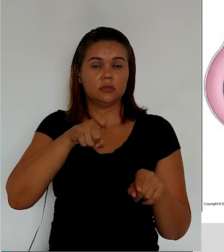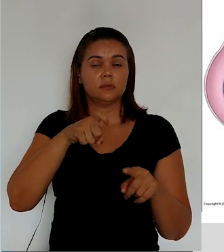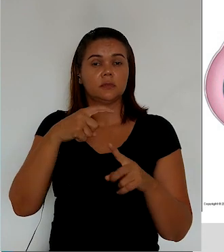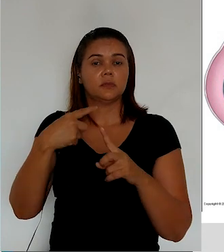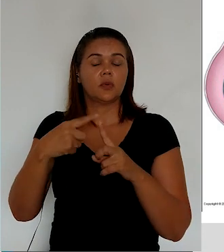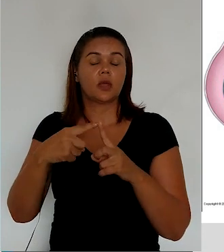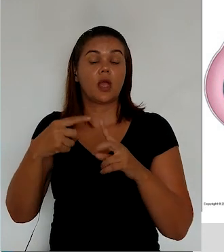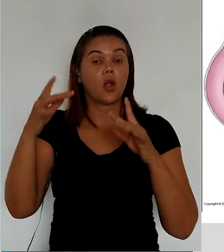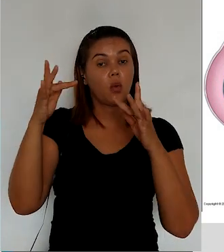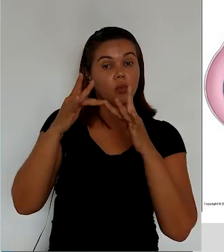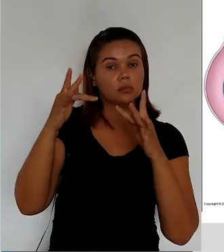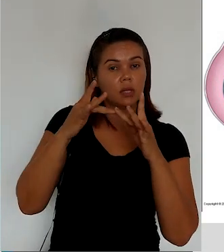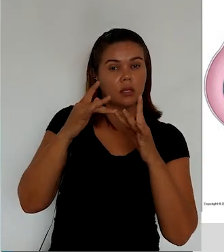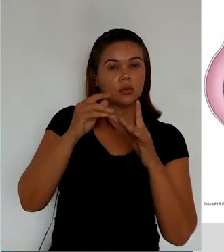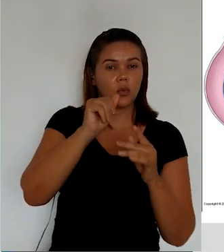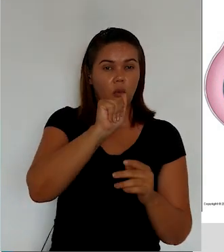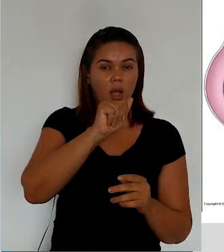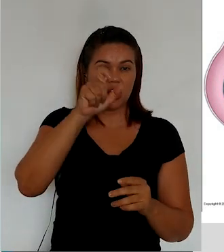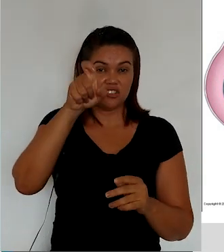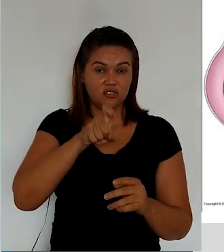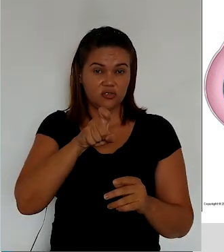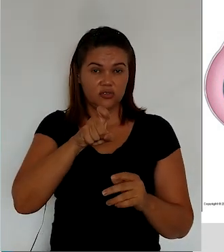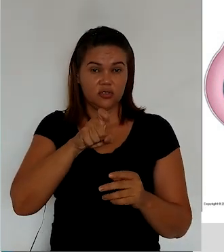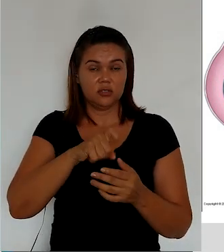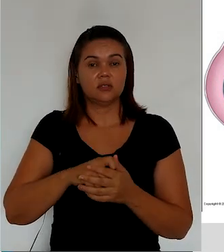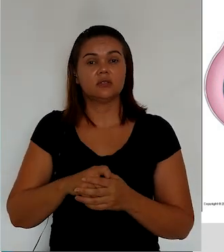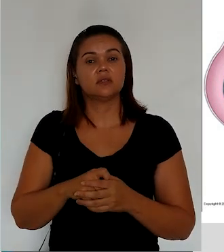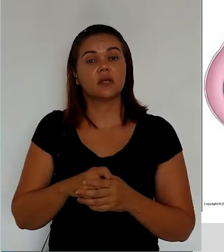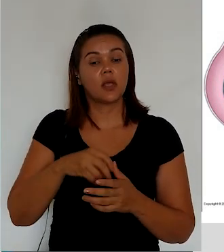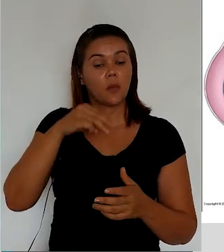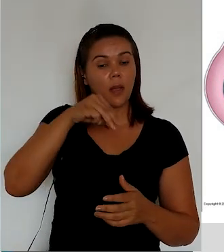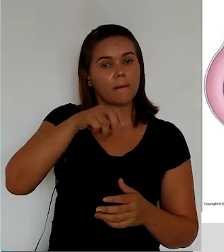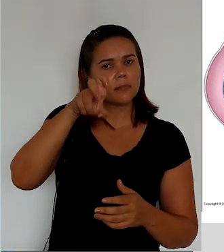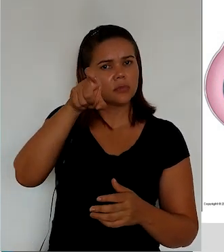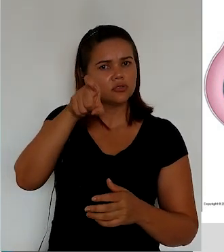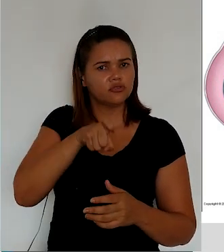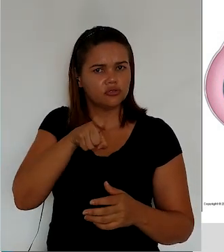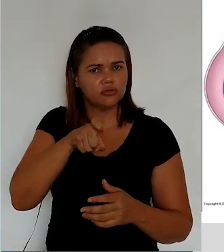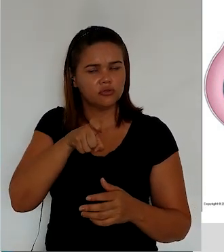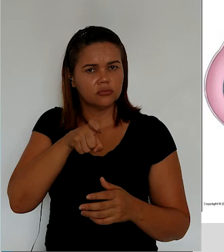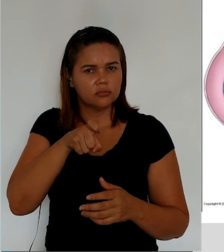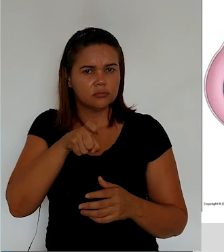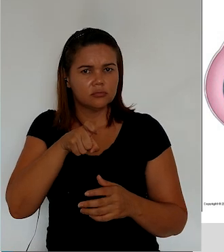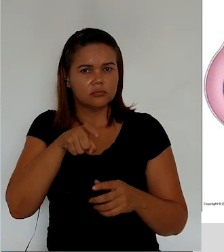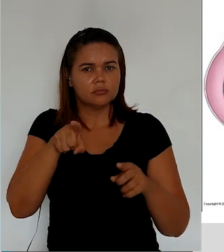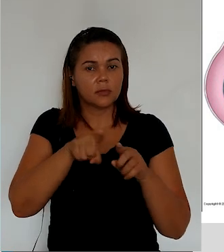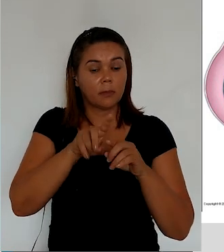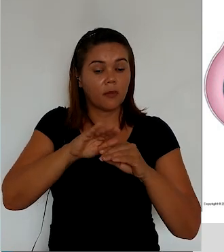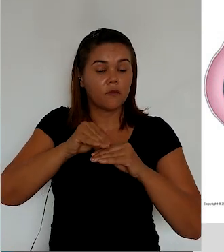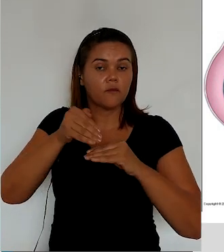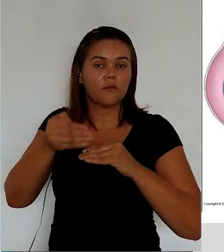o axônio e um mesaxônio externo.